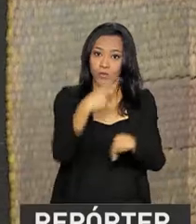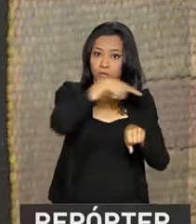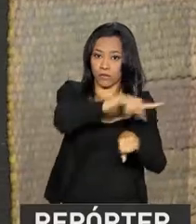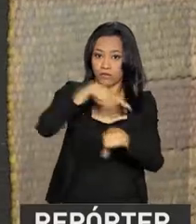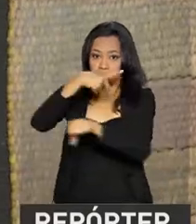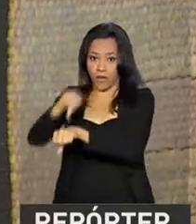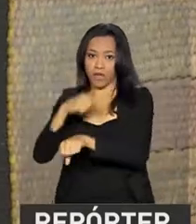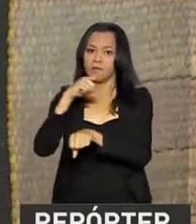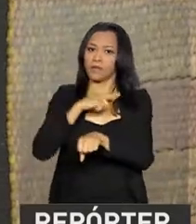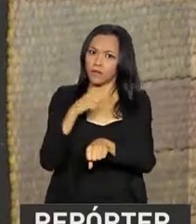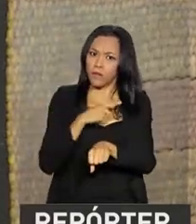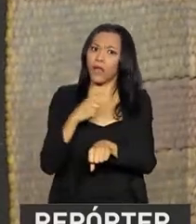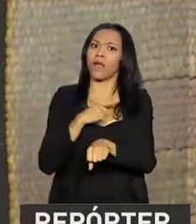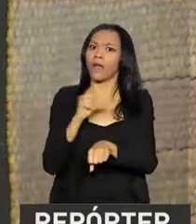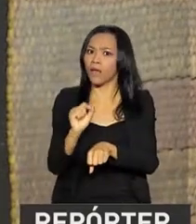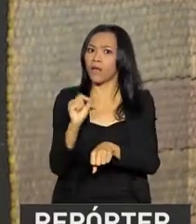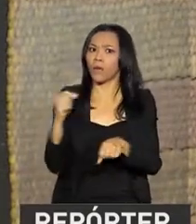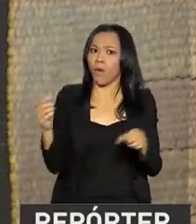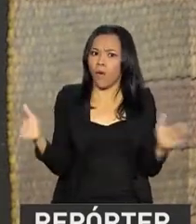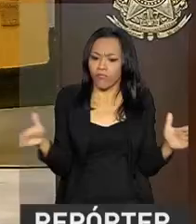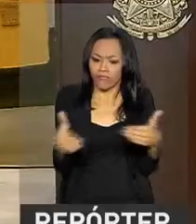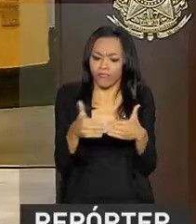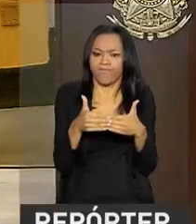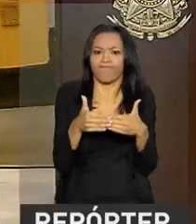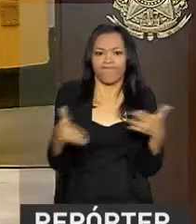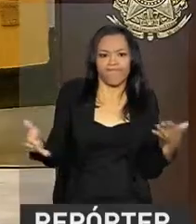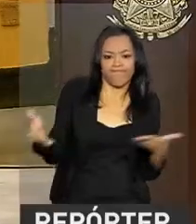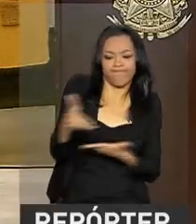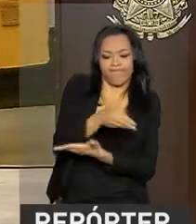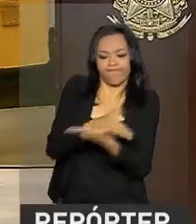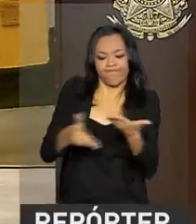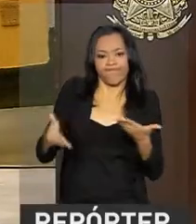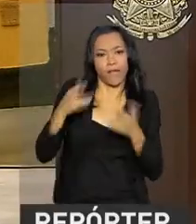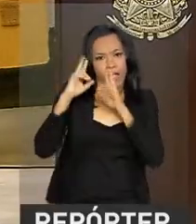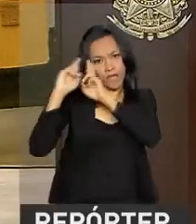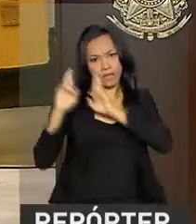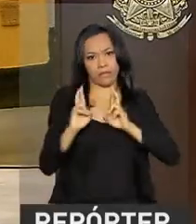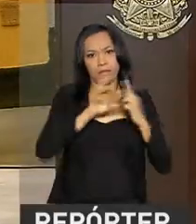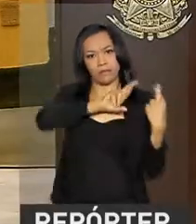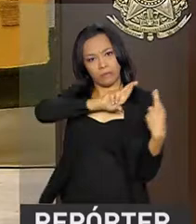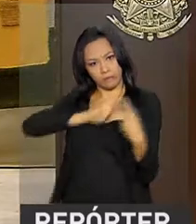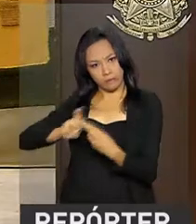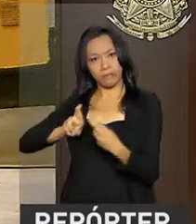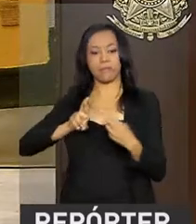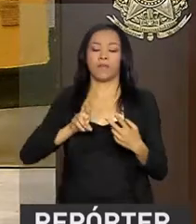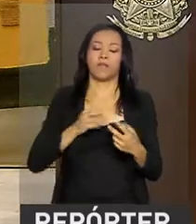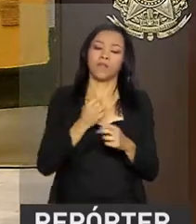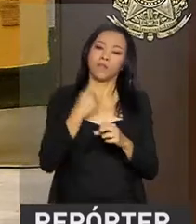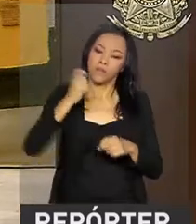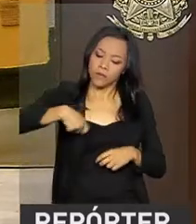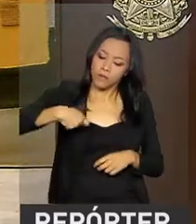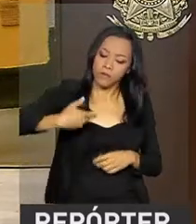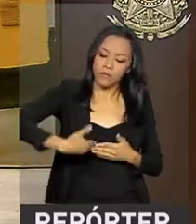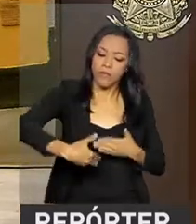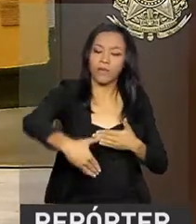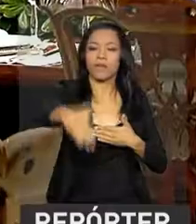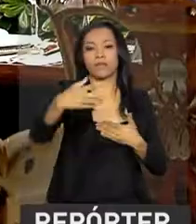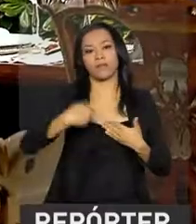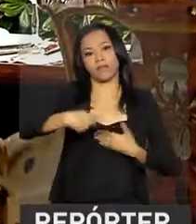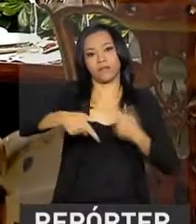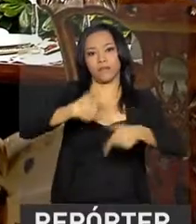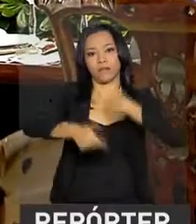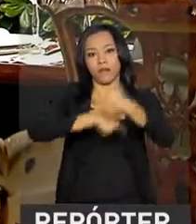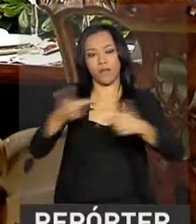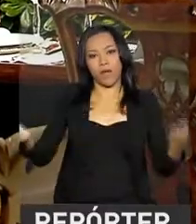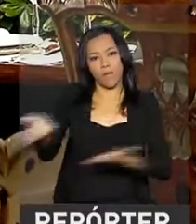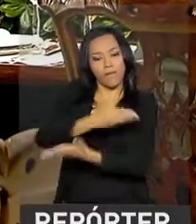compartilham uma extensa região de fronteira, possuem respeito mútuo e que ao longo dos últimos meses trabalham em